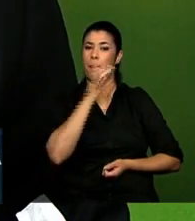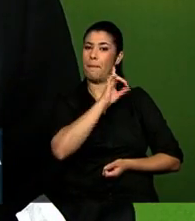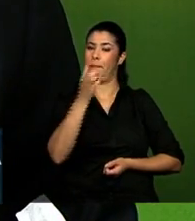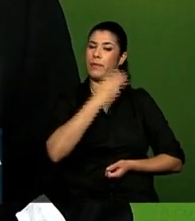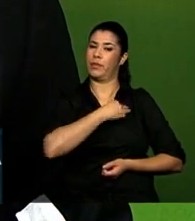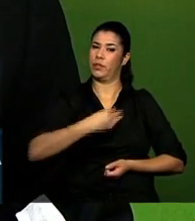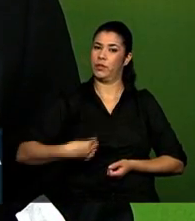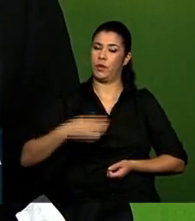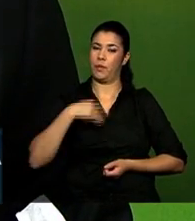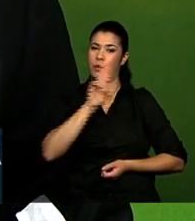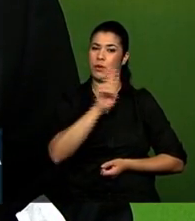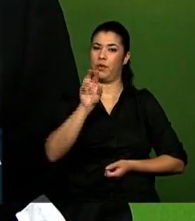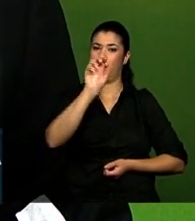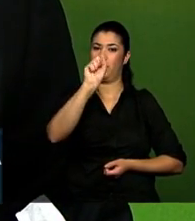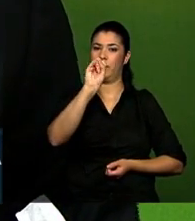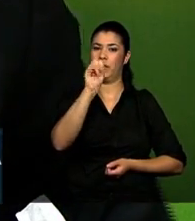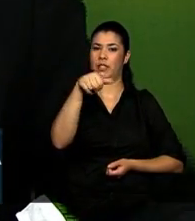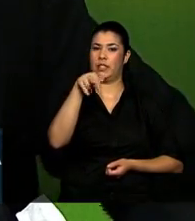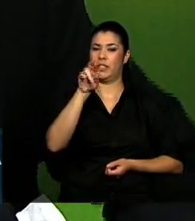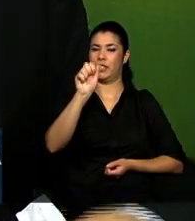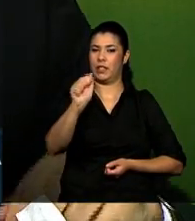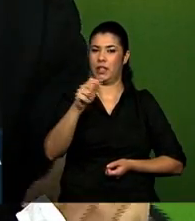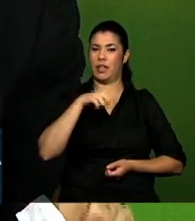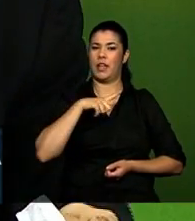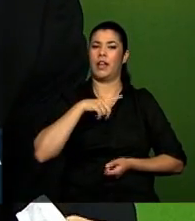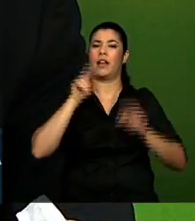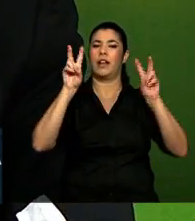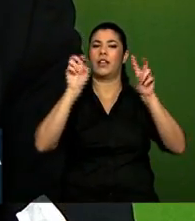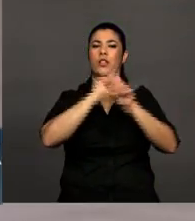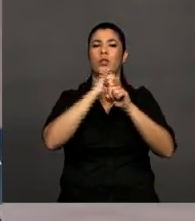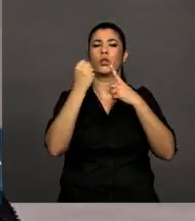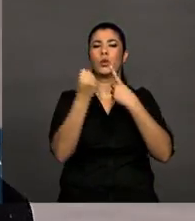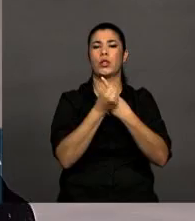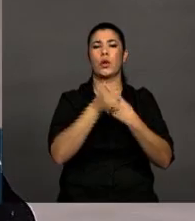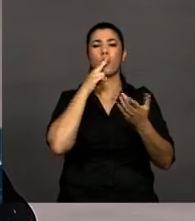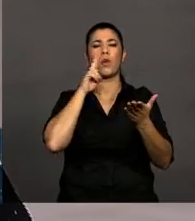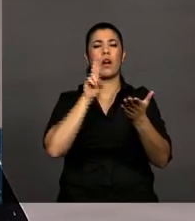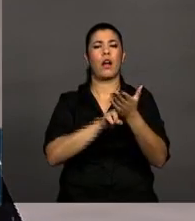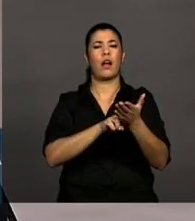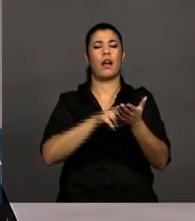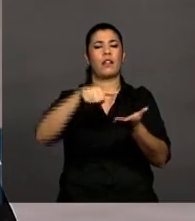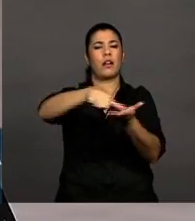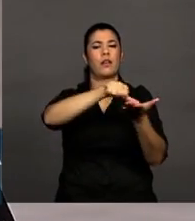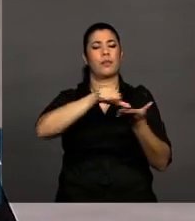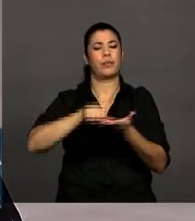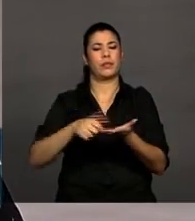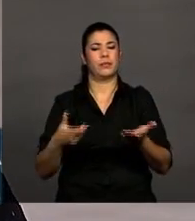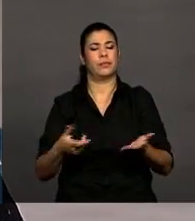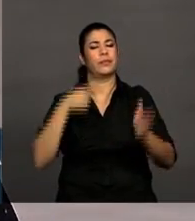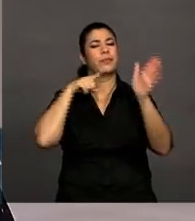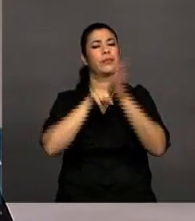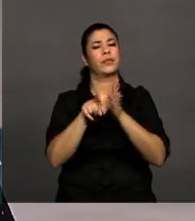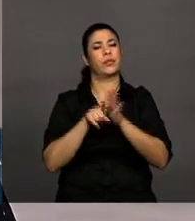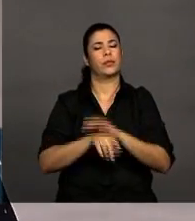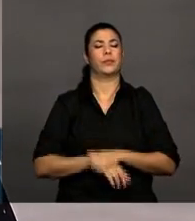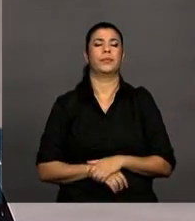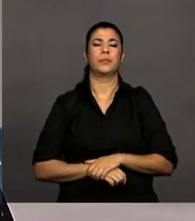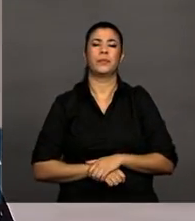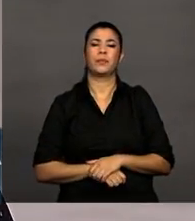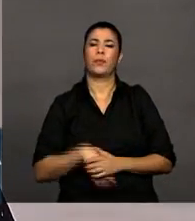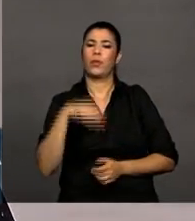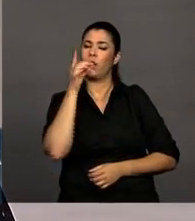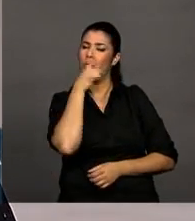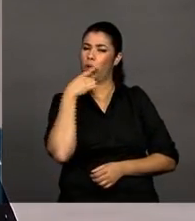sou Sinara do blog socialista morena da carta capital e eu queria perguntar pro senhor o seguinte no domingo